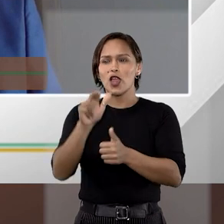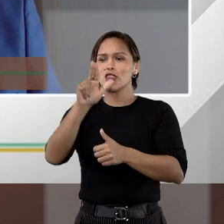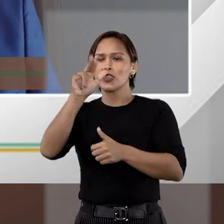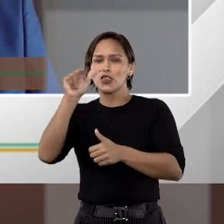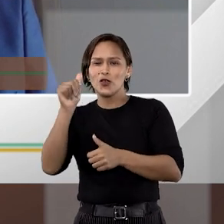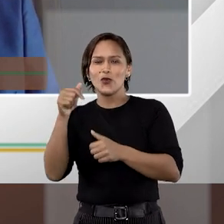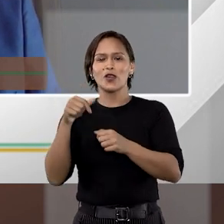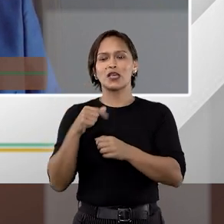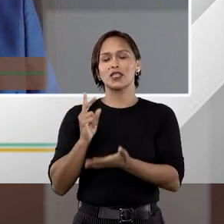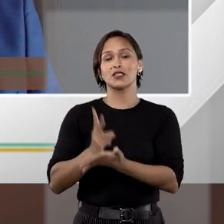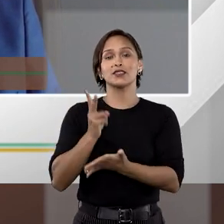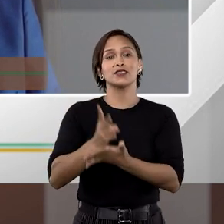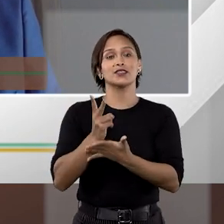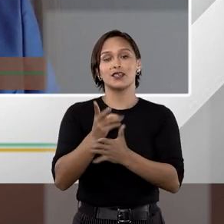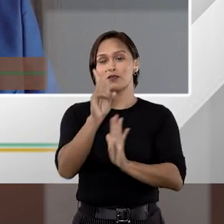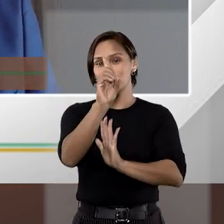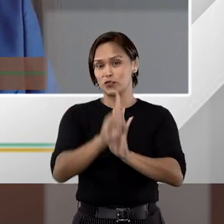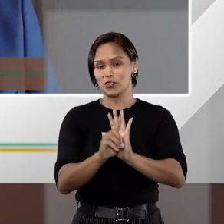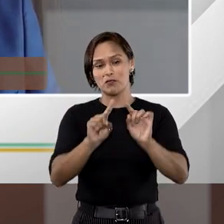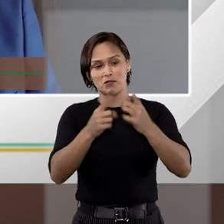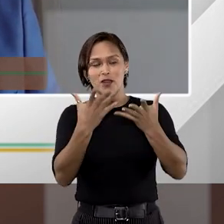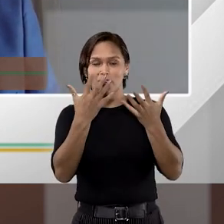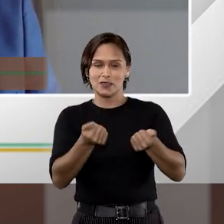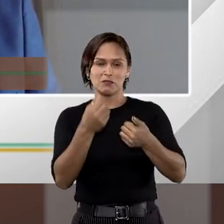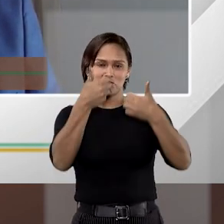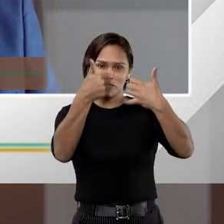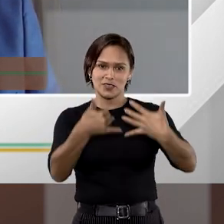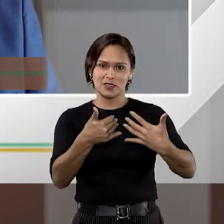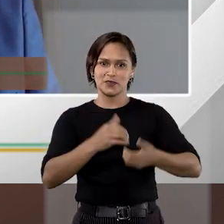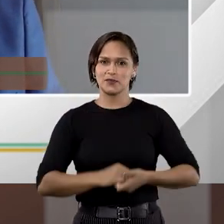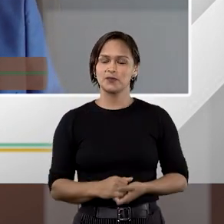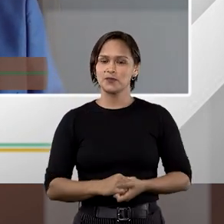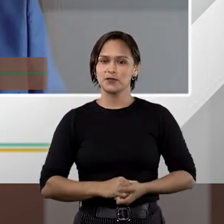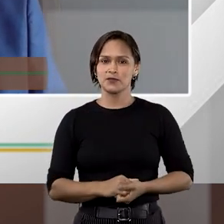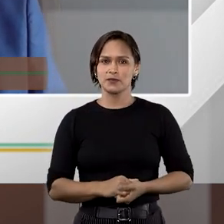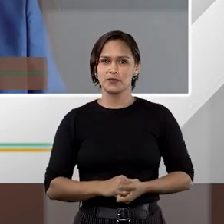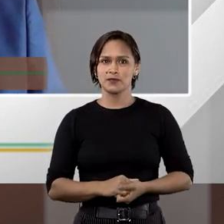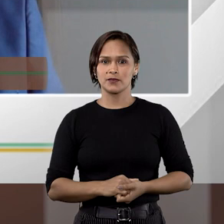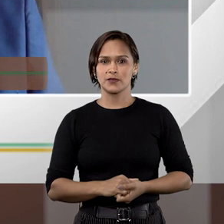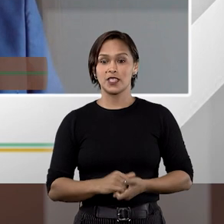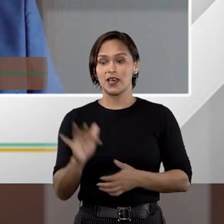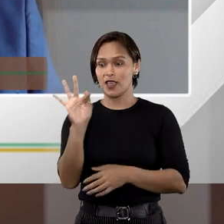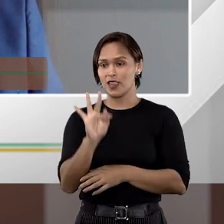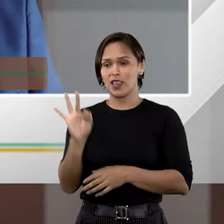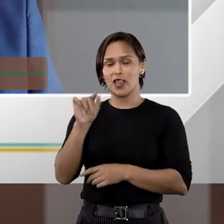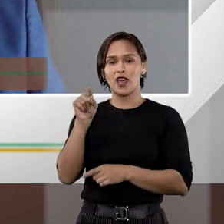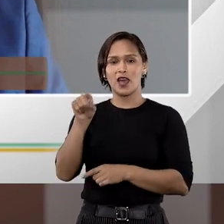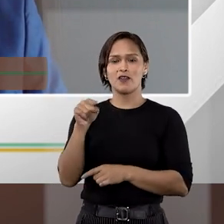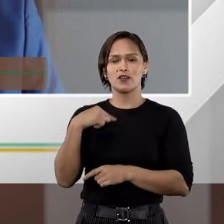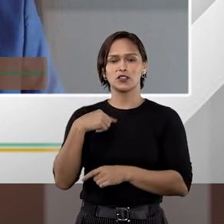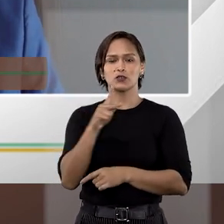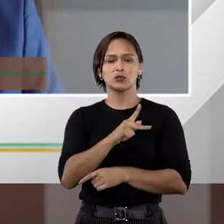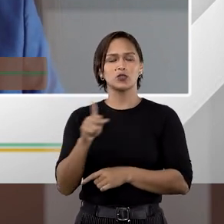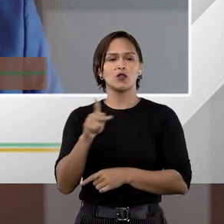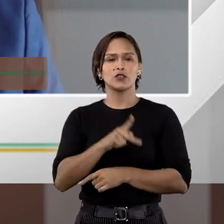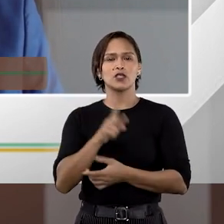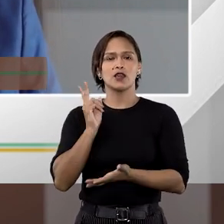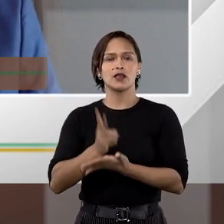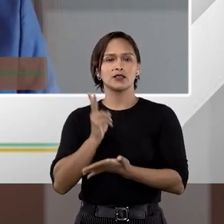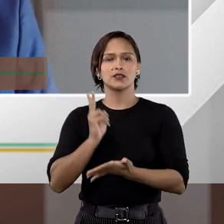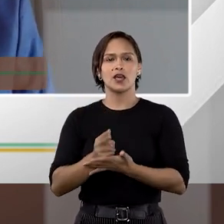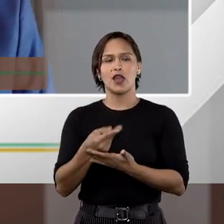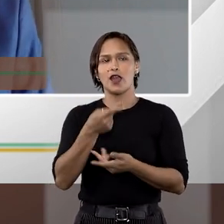orienta olha não existe Nunca nem sempre no direito nós vamos lá na faculdade Os professores